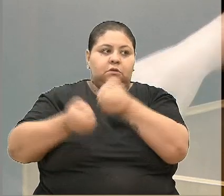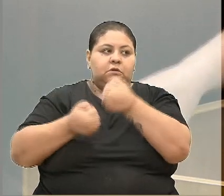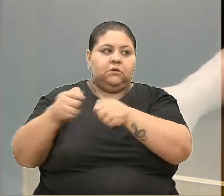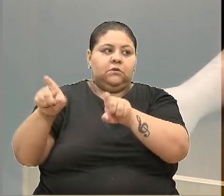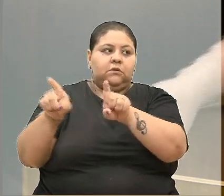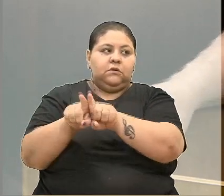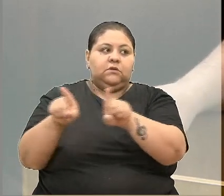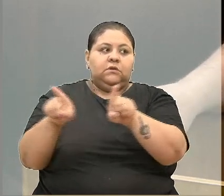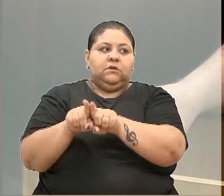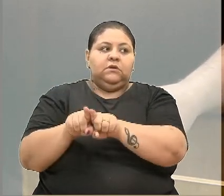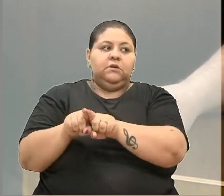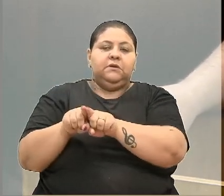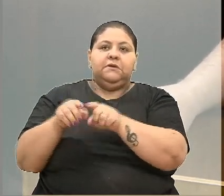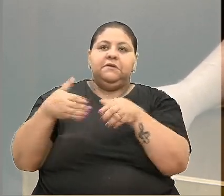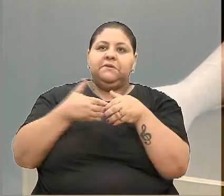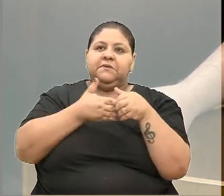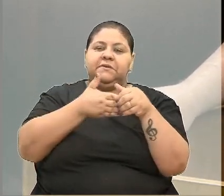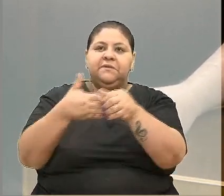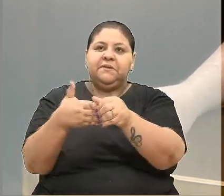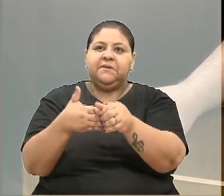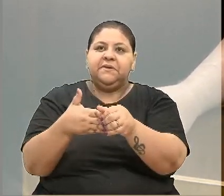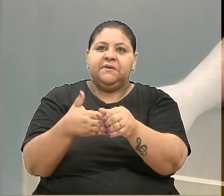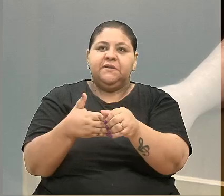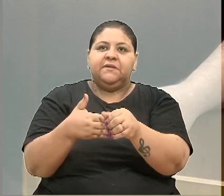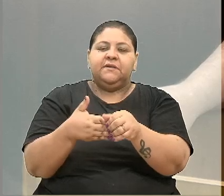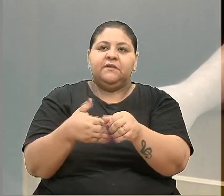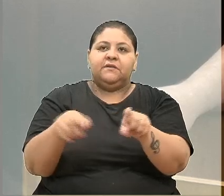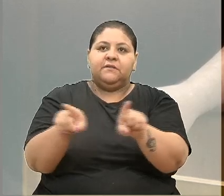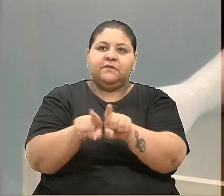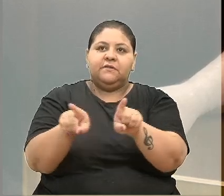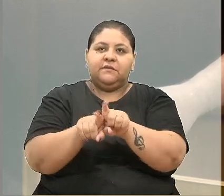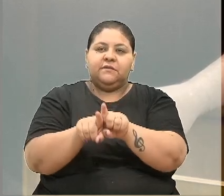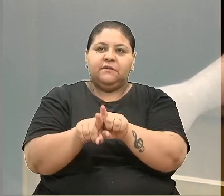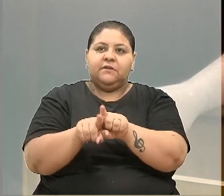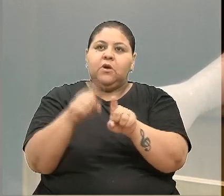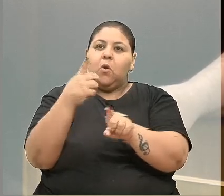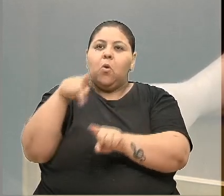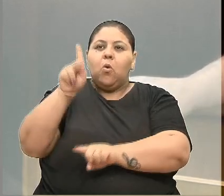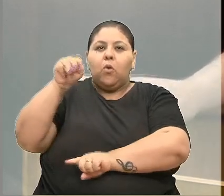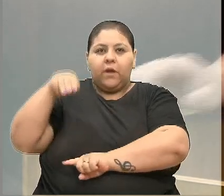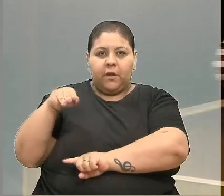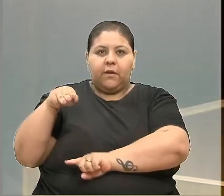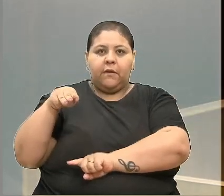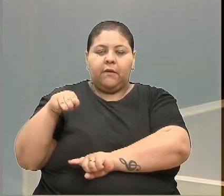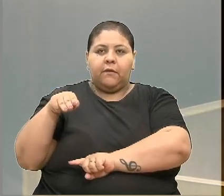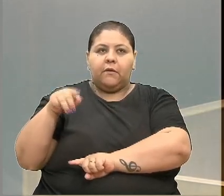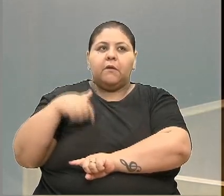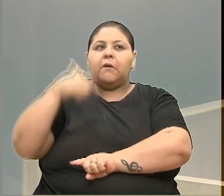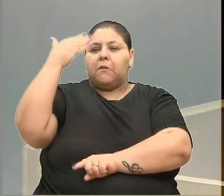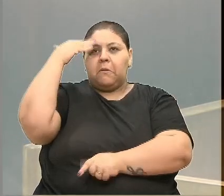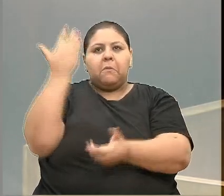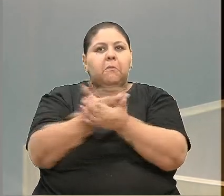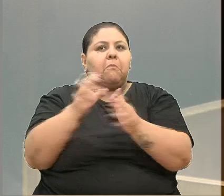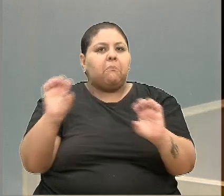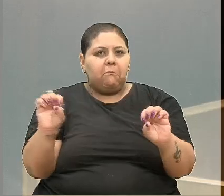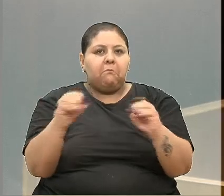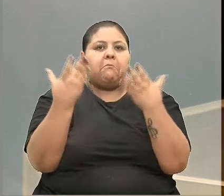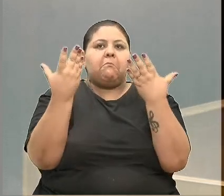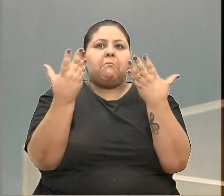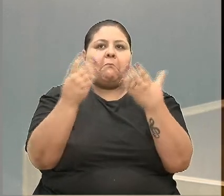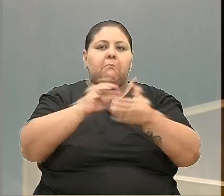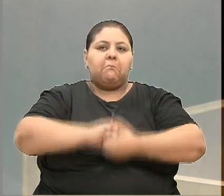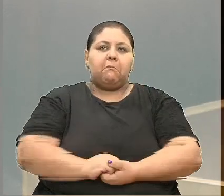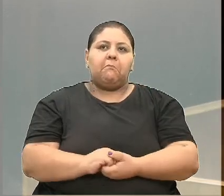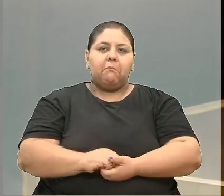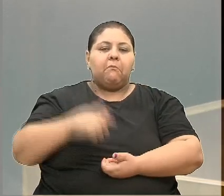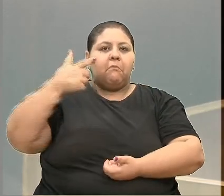para acompanhar o primeiro colocado dos 21 quilômetros. E, sem dúvida nenhuma, um grande evento. Grande evento.